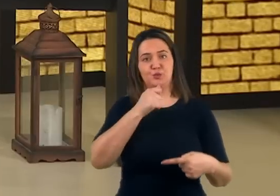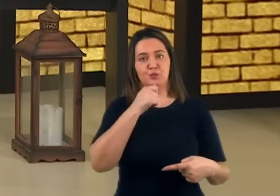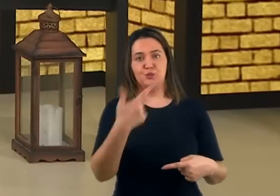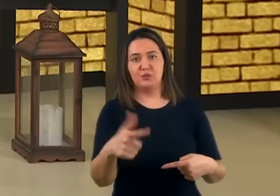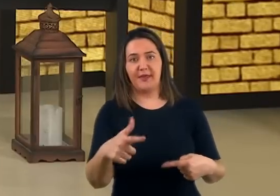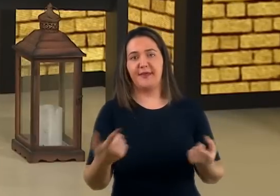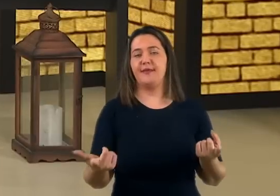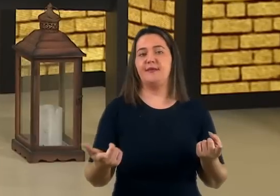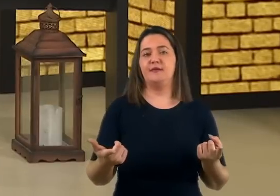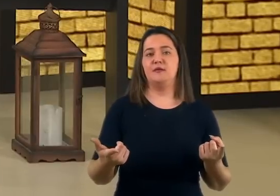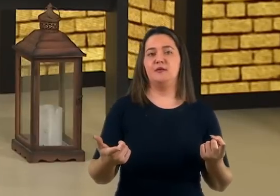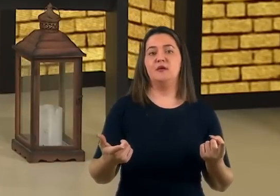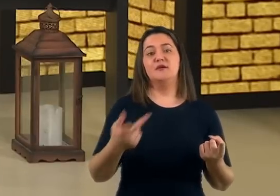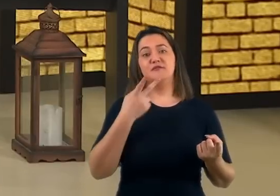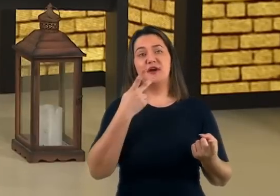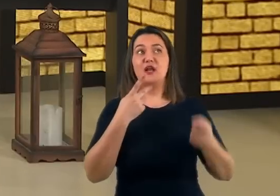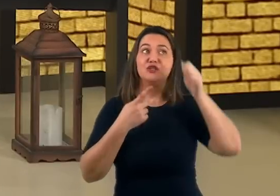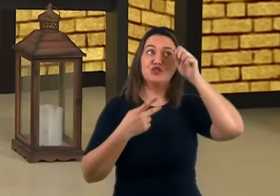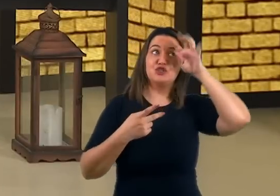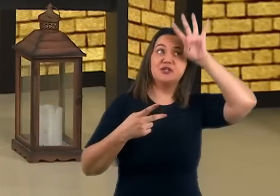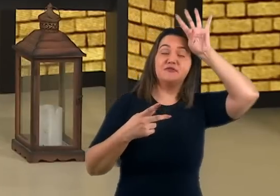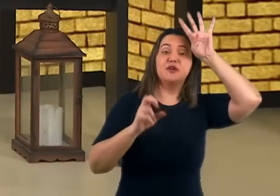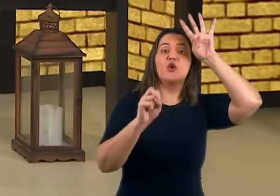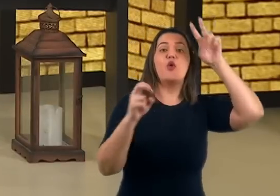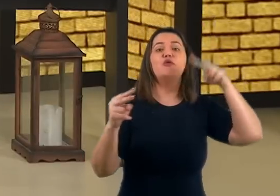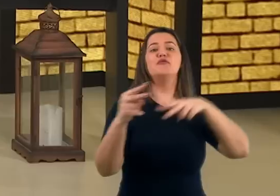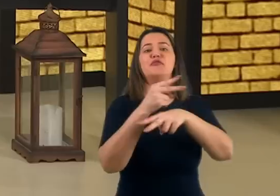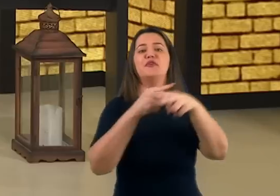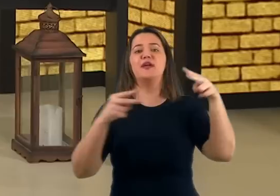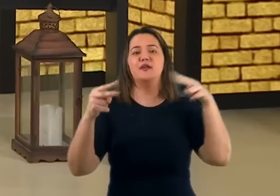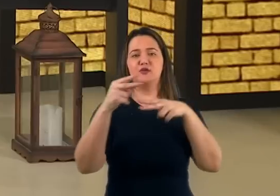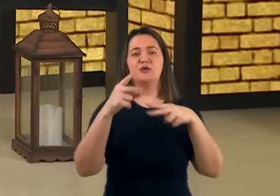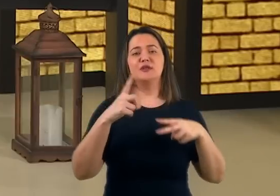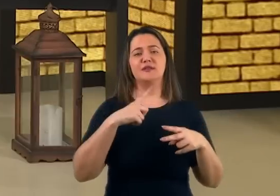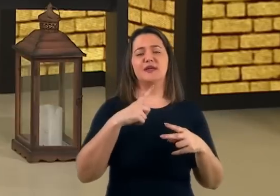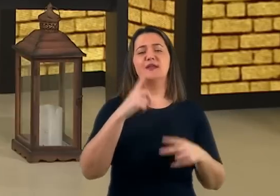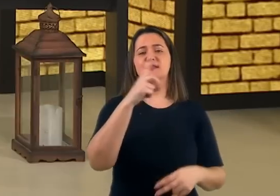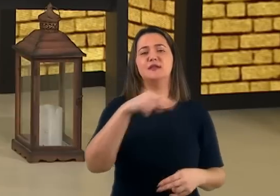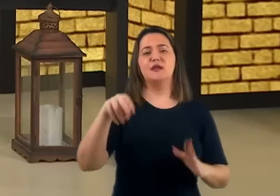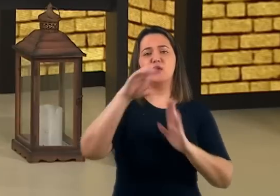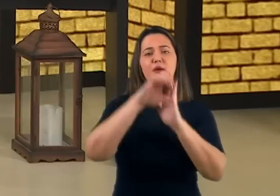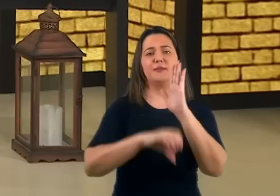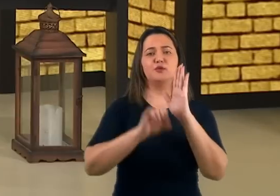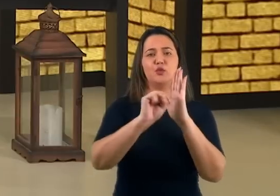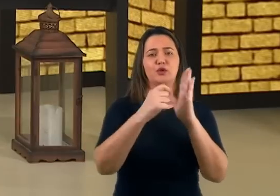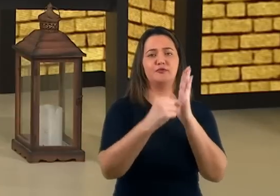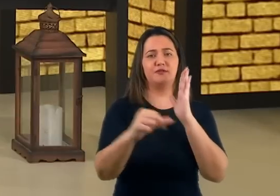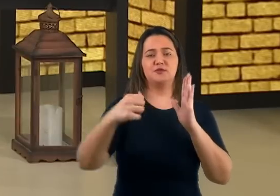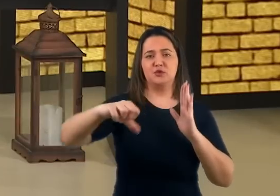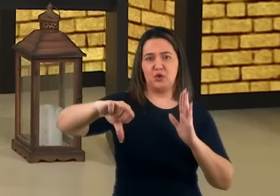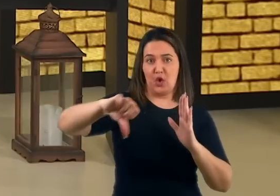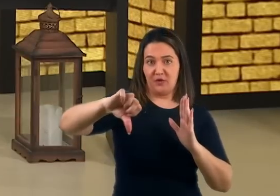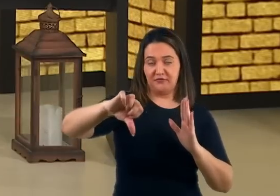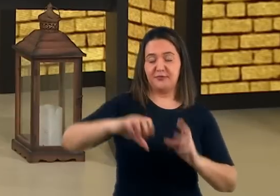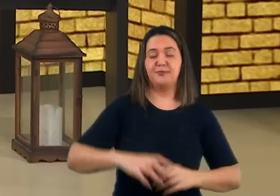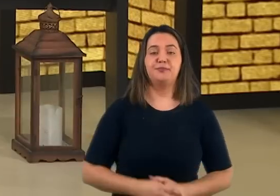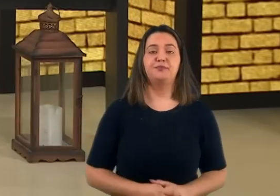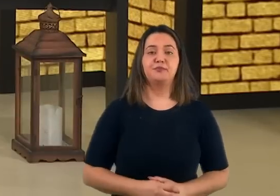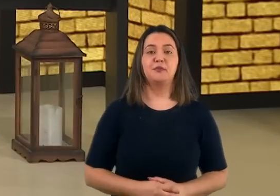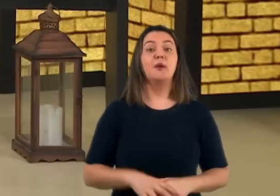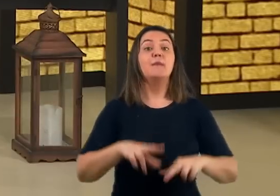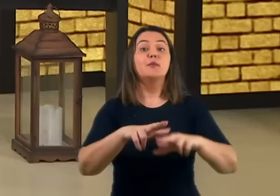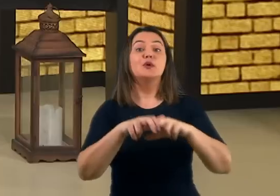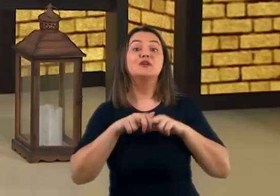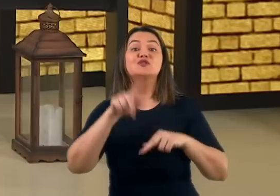dos chifres ou dos ventos, como você vê em Daniel capítulo 8, verso 9. O chifre pequeno sairia, portanto, de